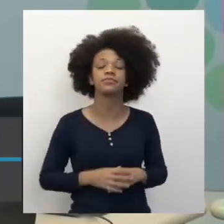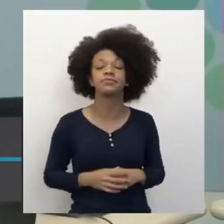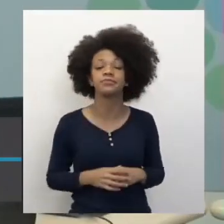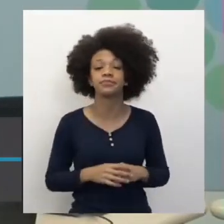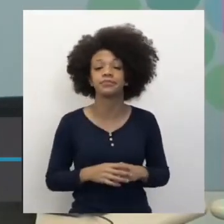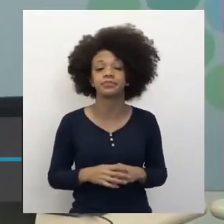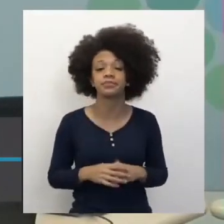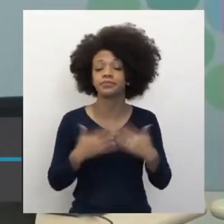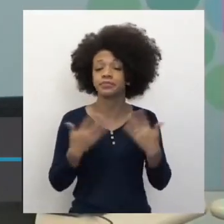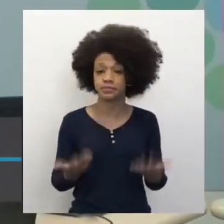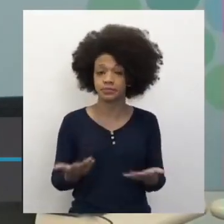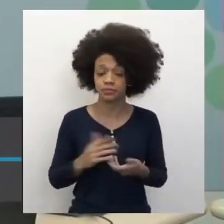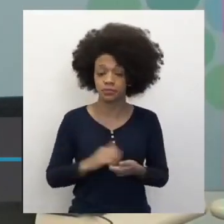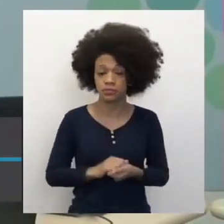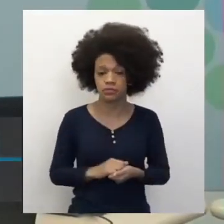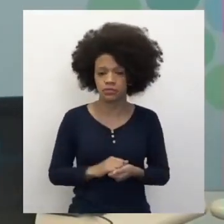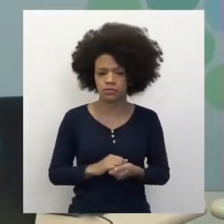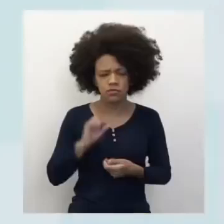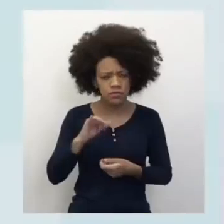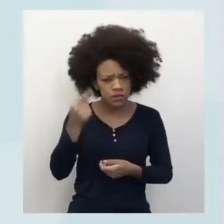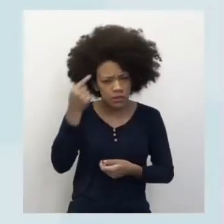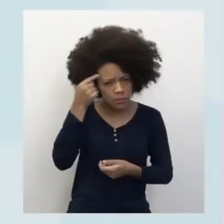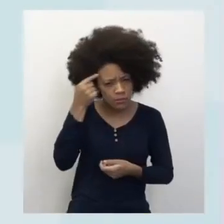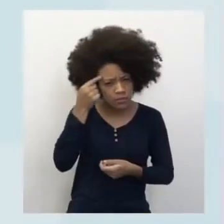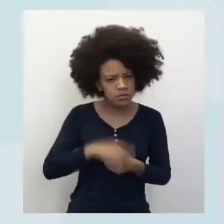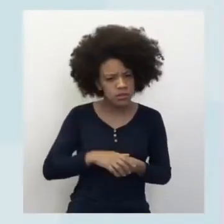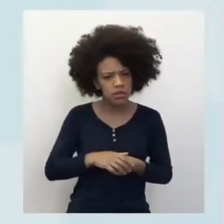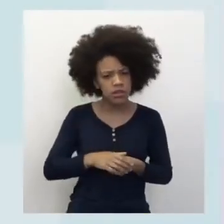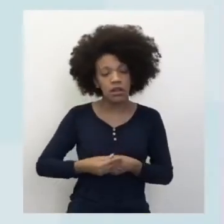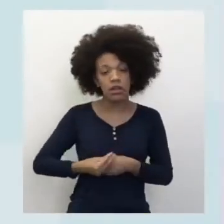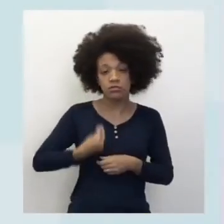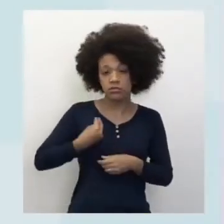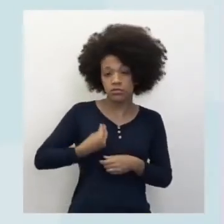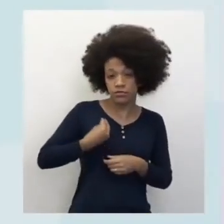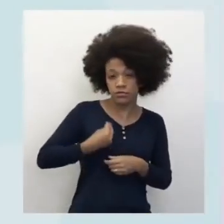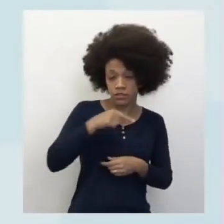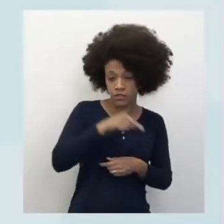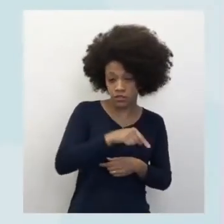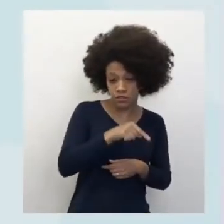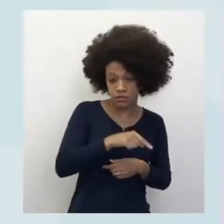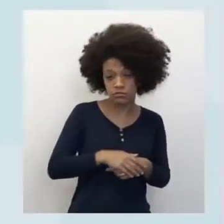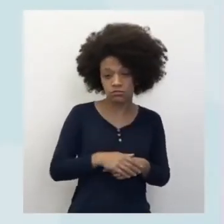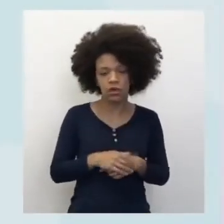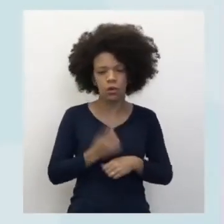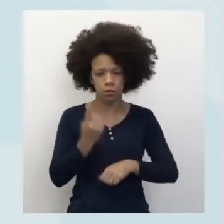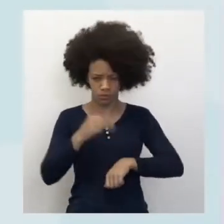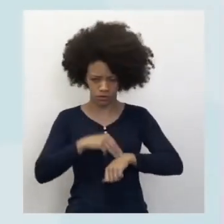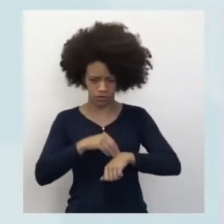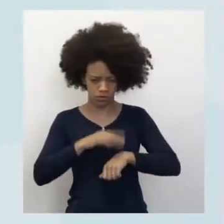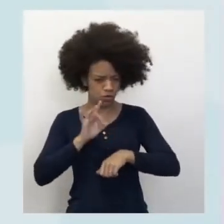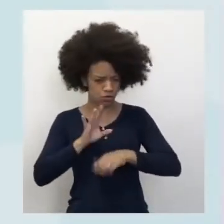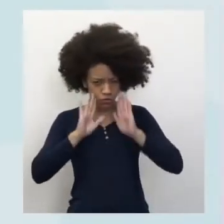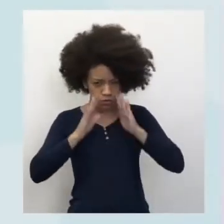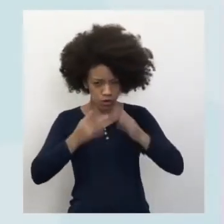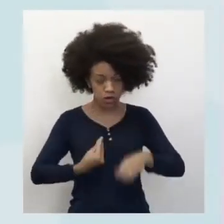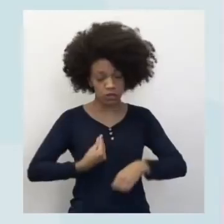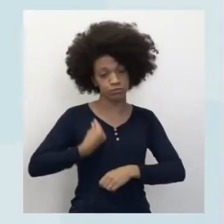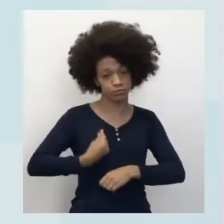bom? Então, ó, se pensarmos nos seres vivos que viviam ali, um minutinho também para a gente falar agora só dos seres vivos